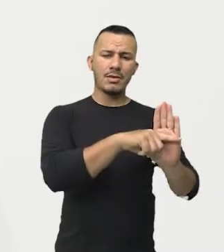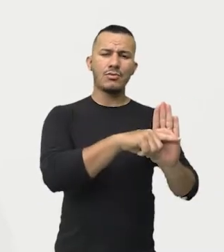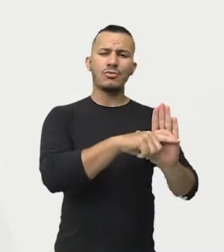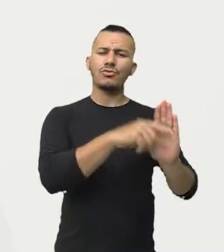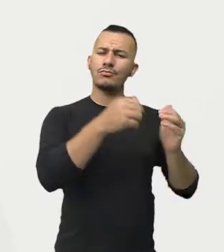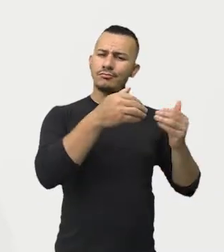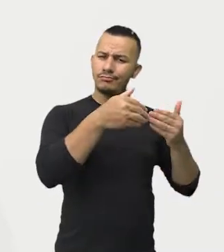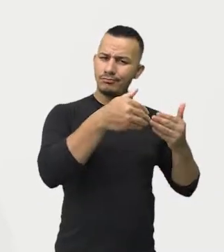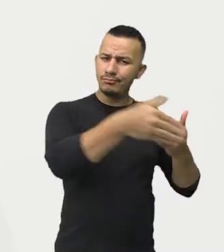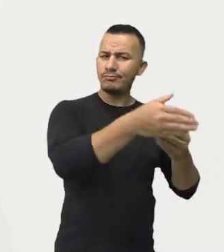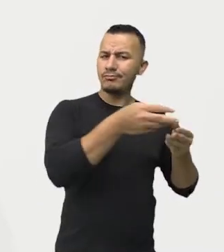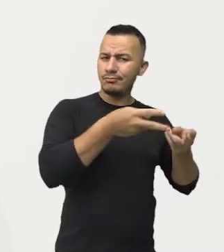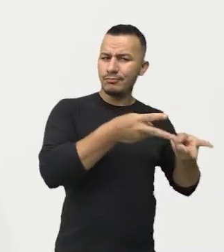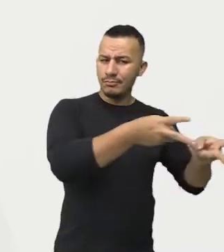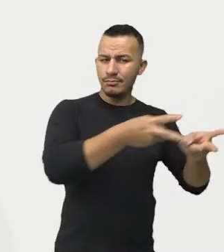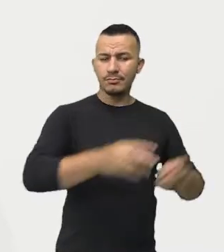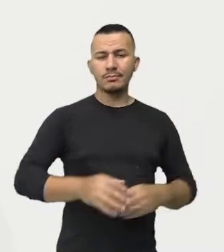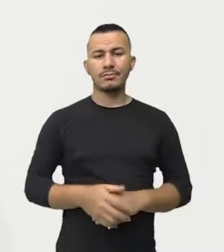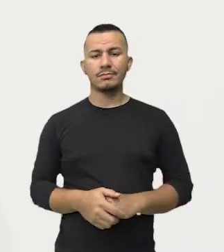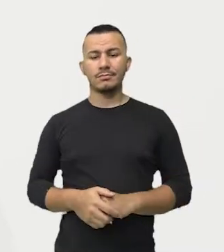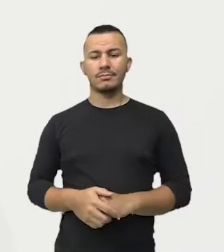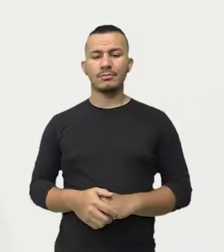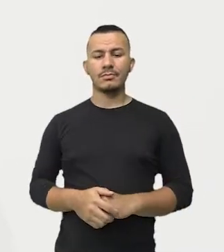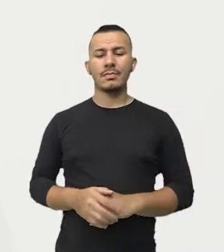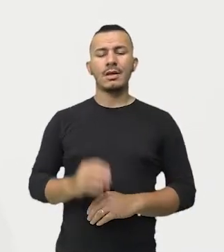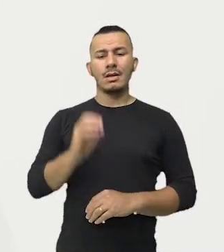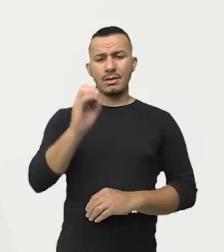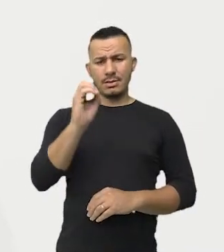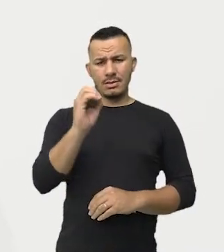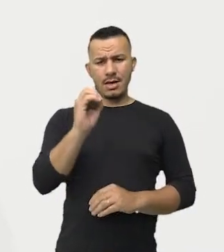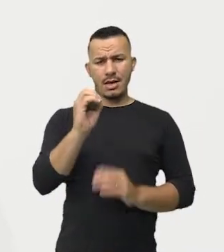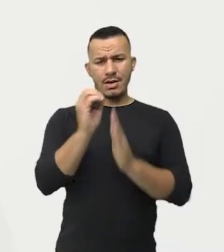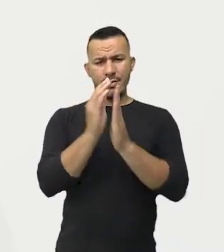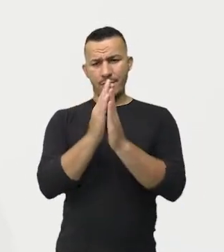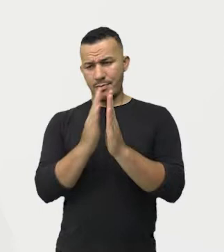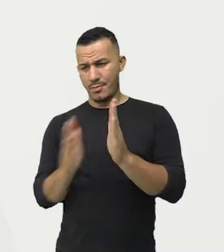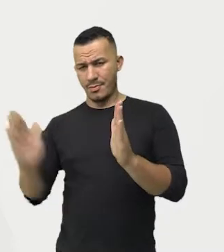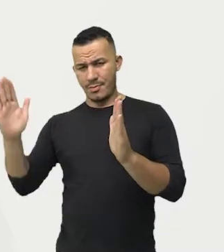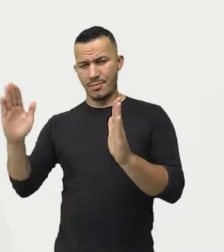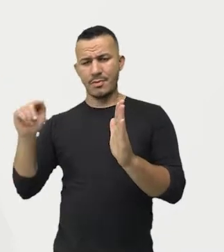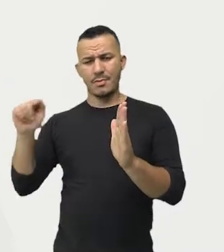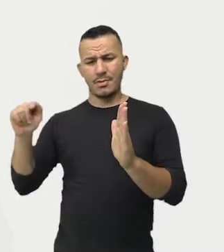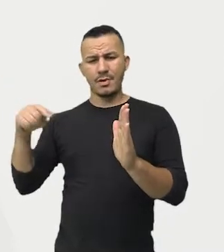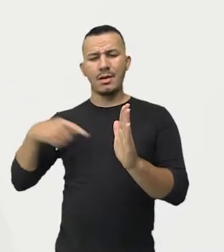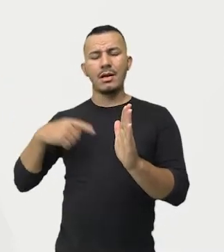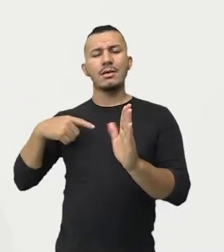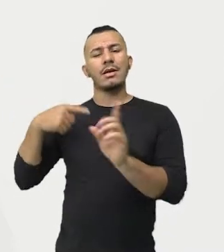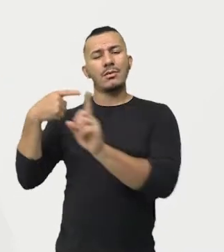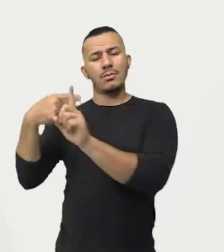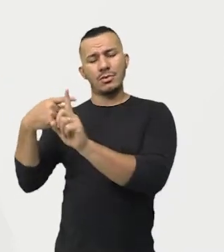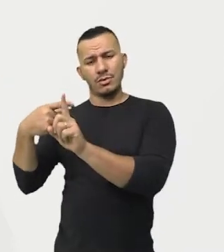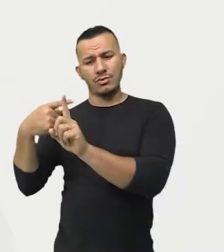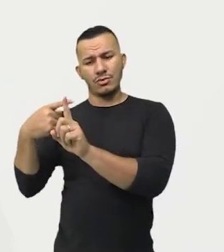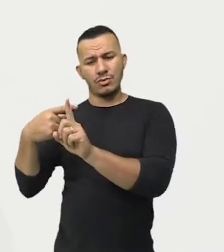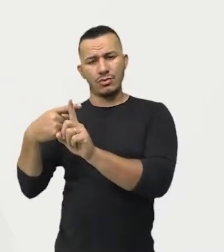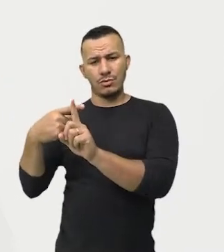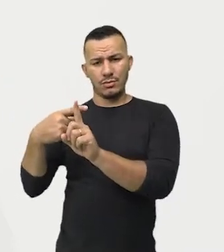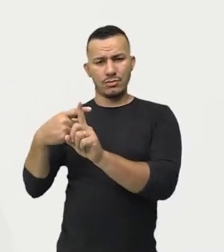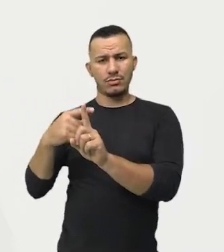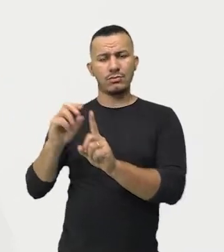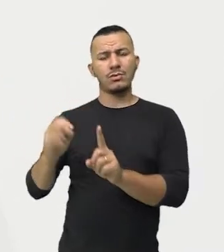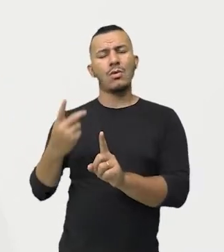infinito. De 0 até mais infinito, nós chamamos de parte positiva, ou